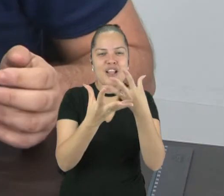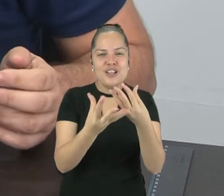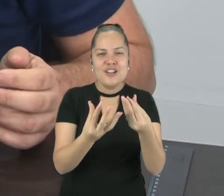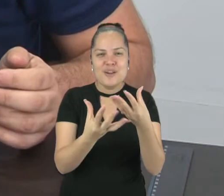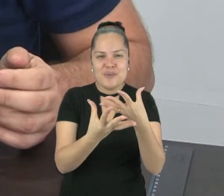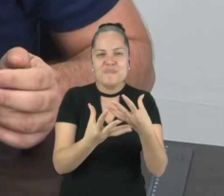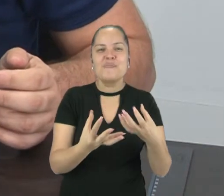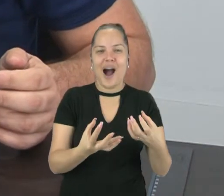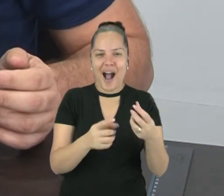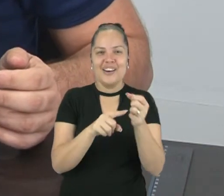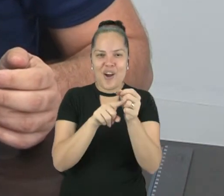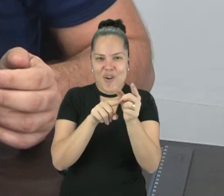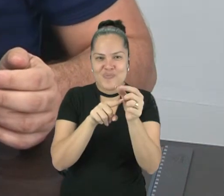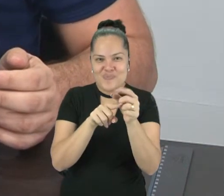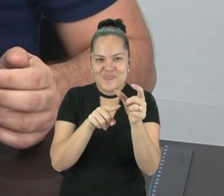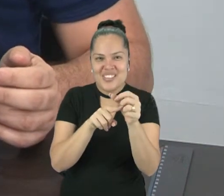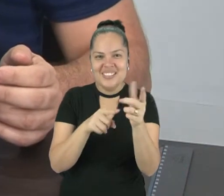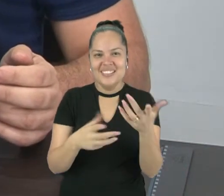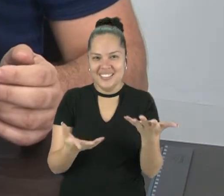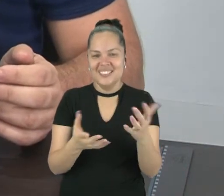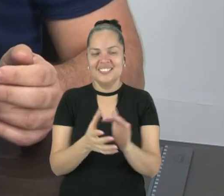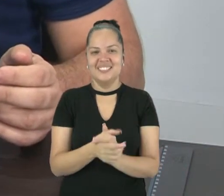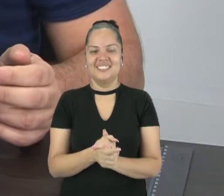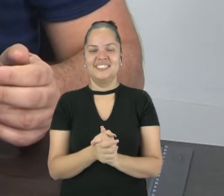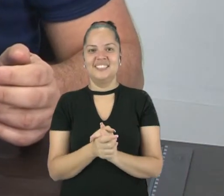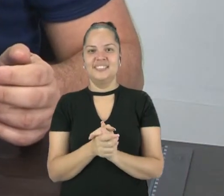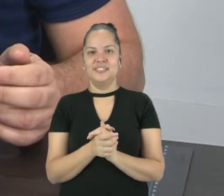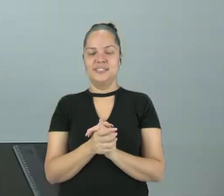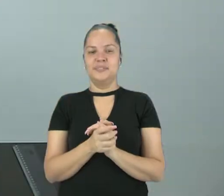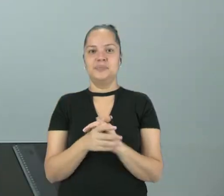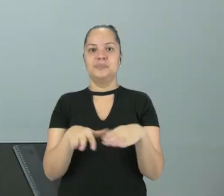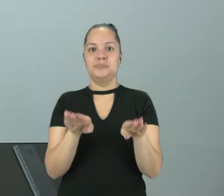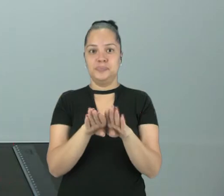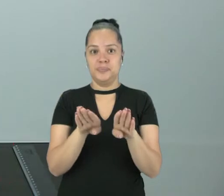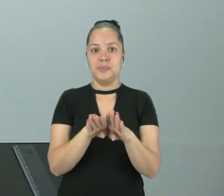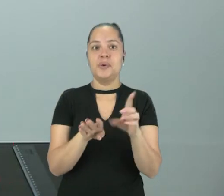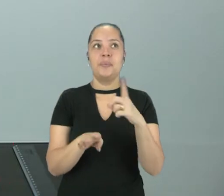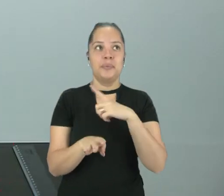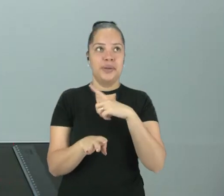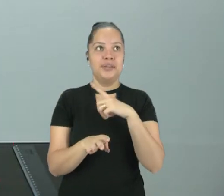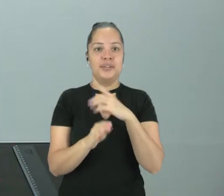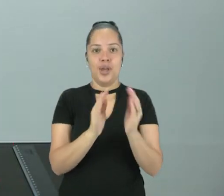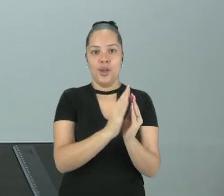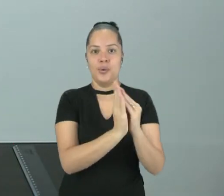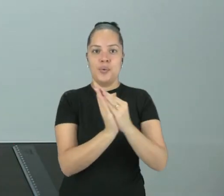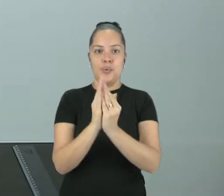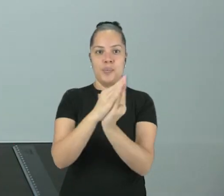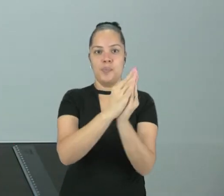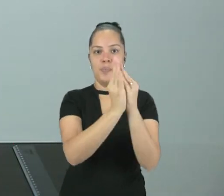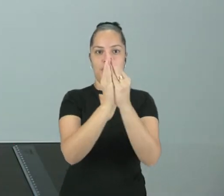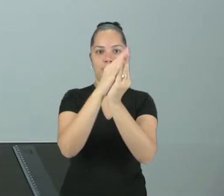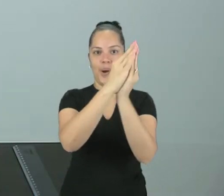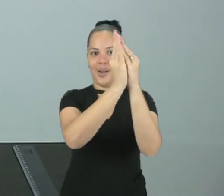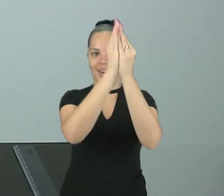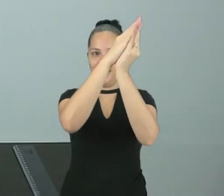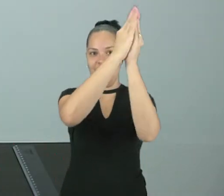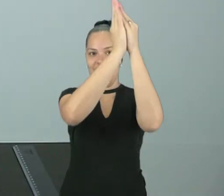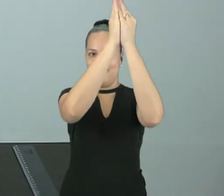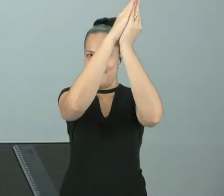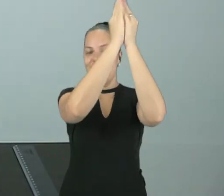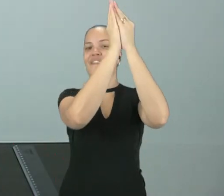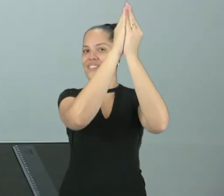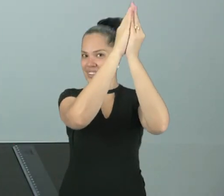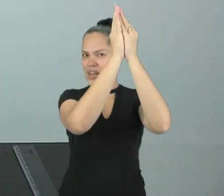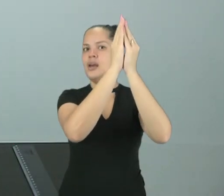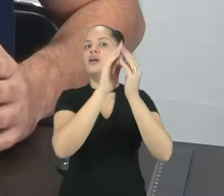observando cada um de cada vez tá bom nós temos também aqui ó o balão temos que ter